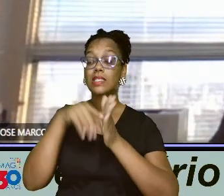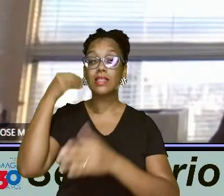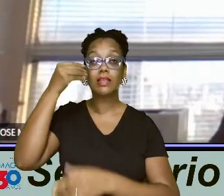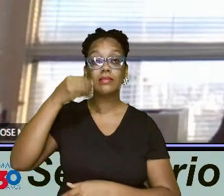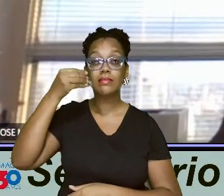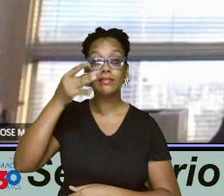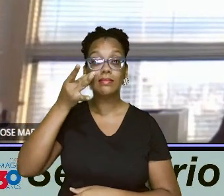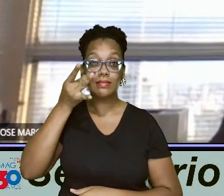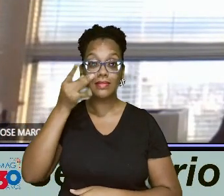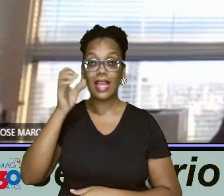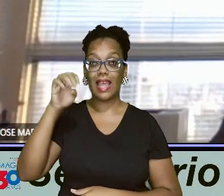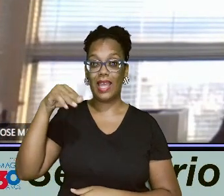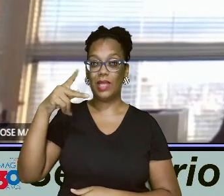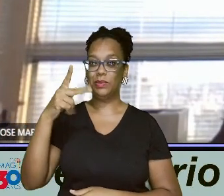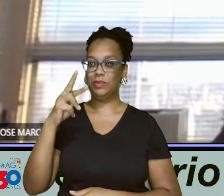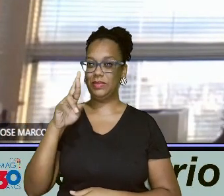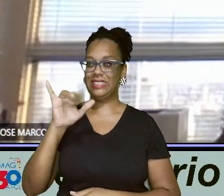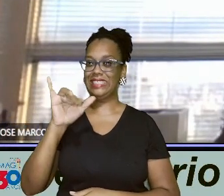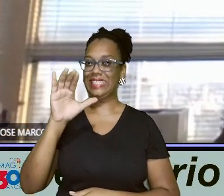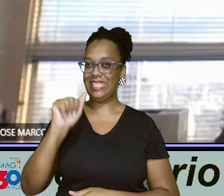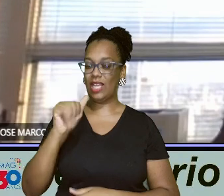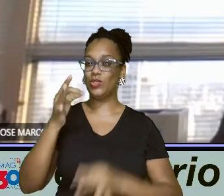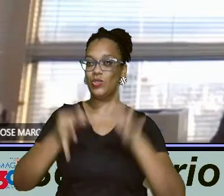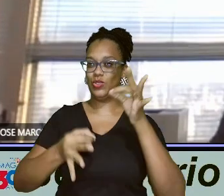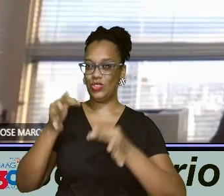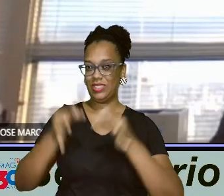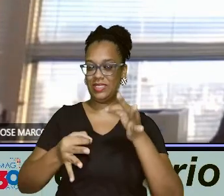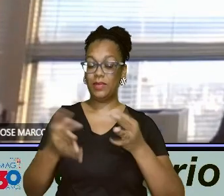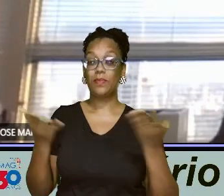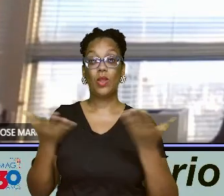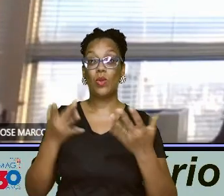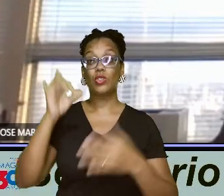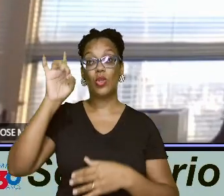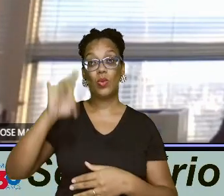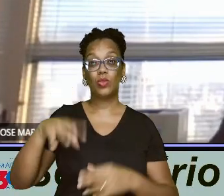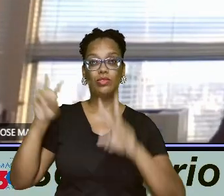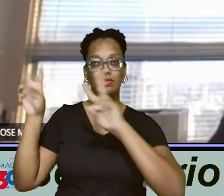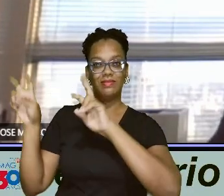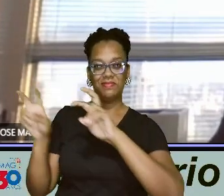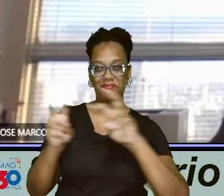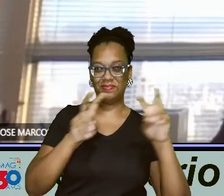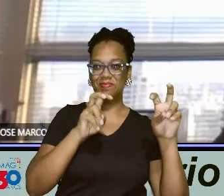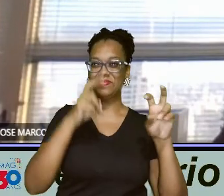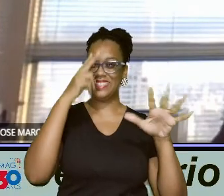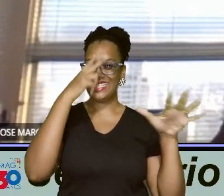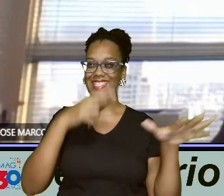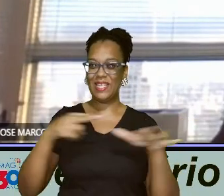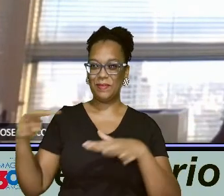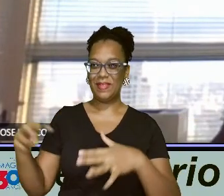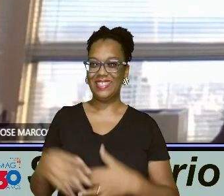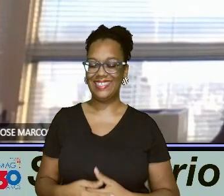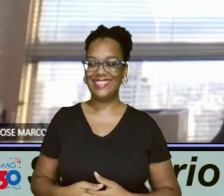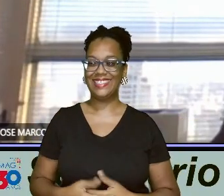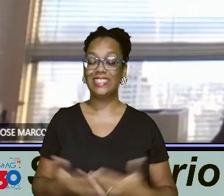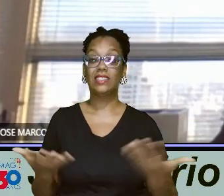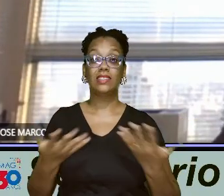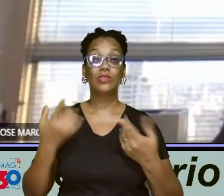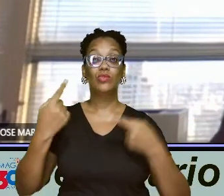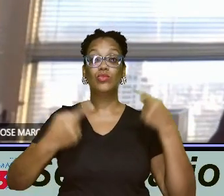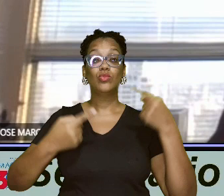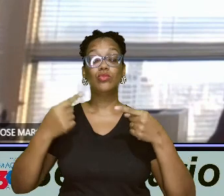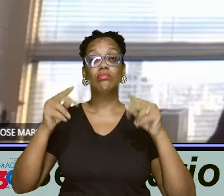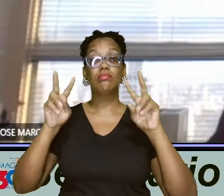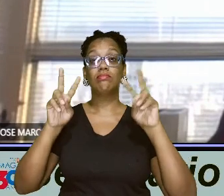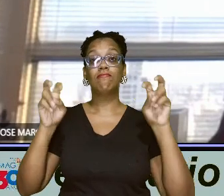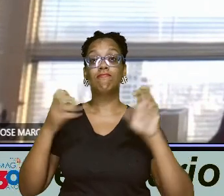justiça. Hoje é o último painel, os três que nós realizamos essa semana, e vai discutir um precedente,